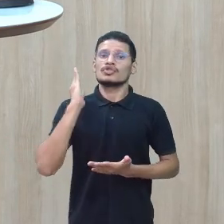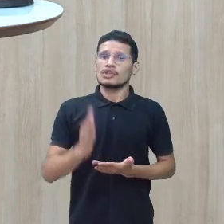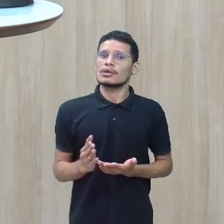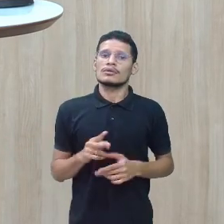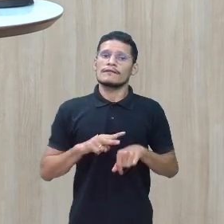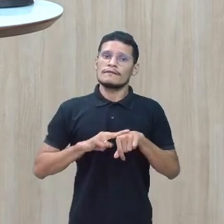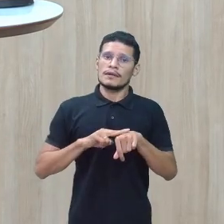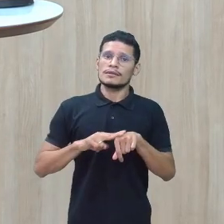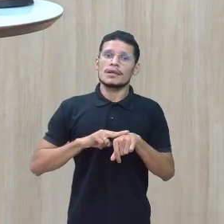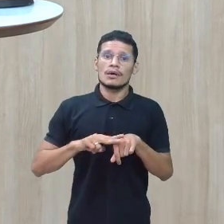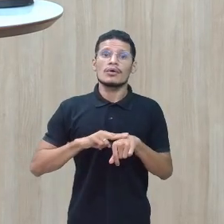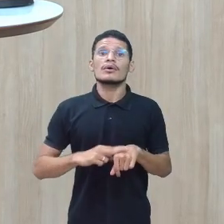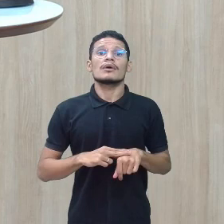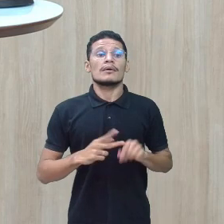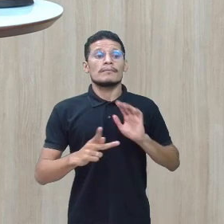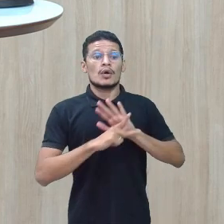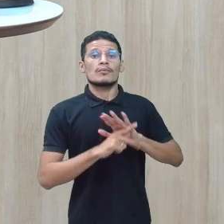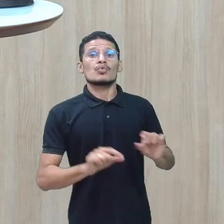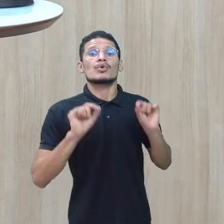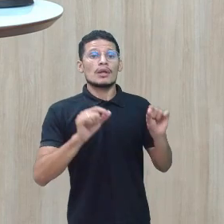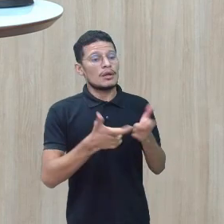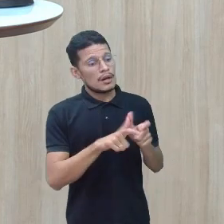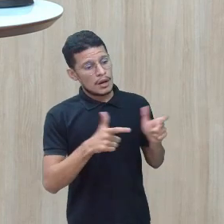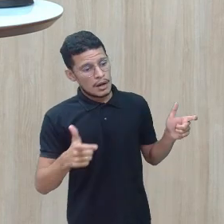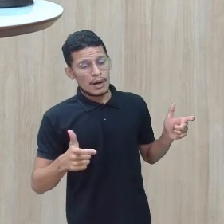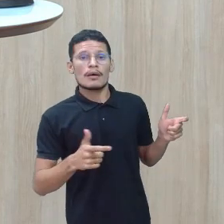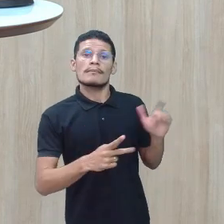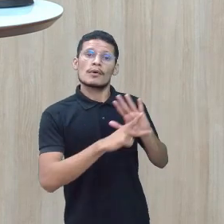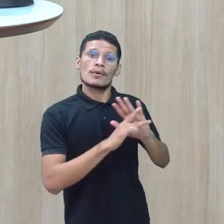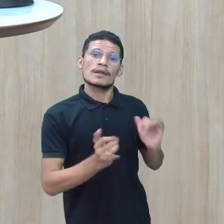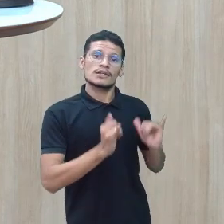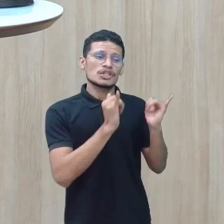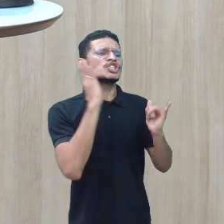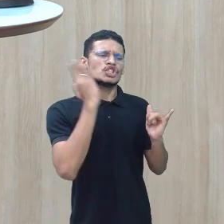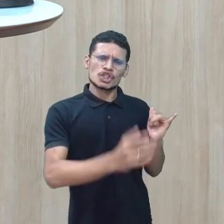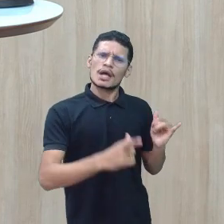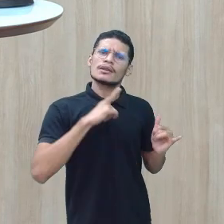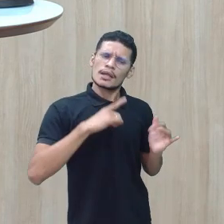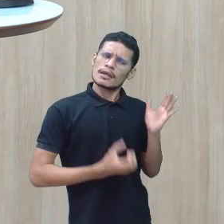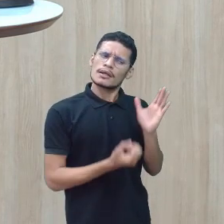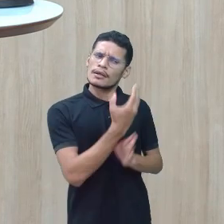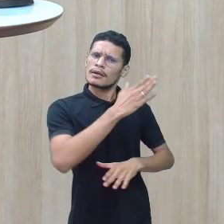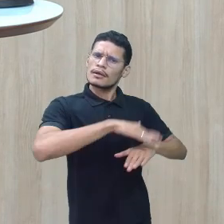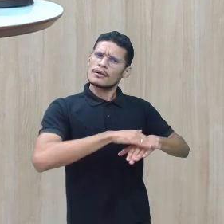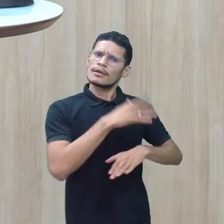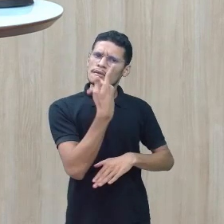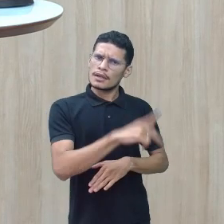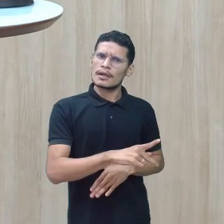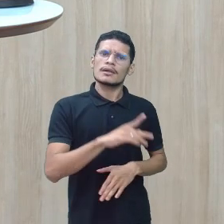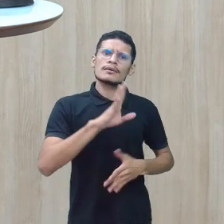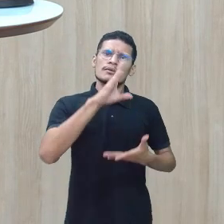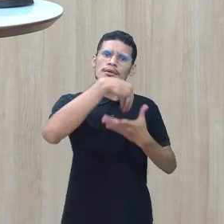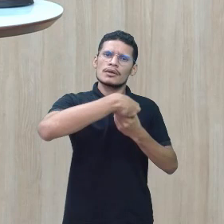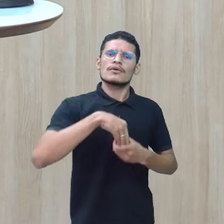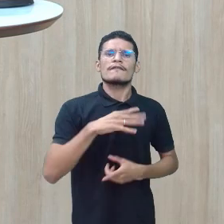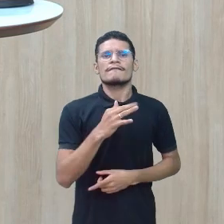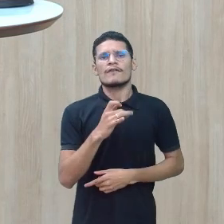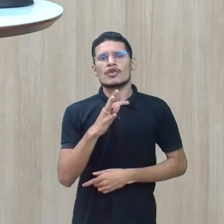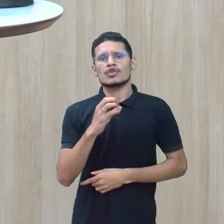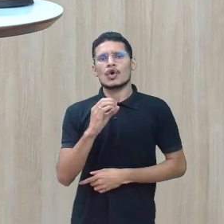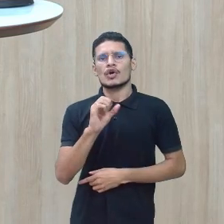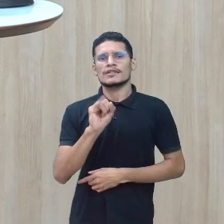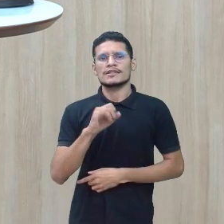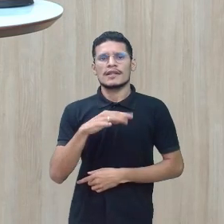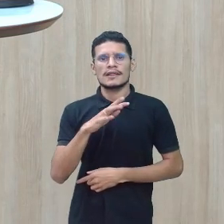vegetais, eles absorvem a grande quantidade de energia, eles já têm a energia fabricada por eles na fotossíntese. E essa energia